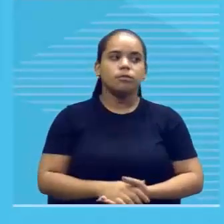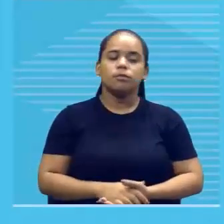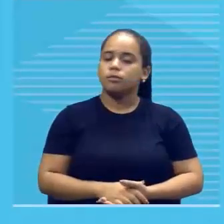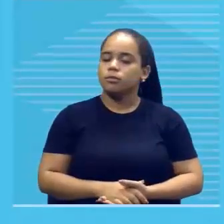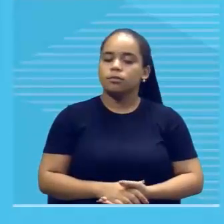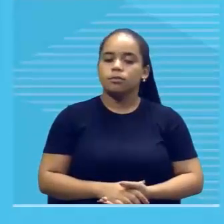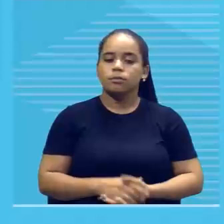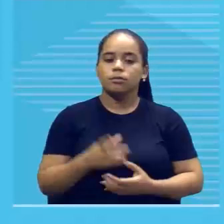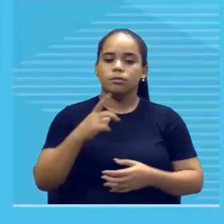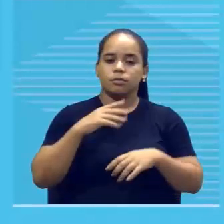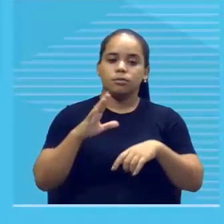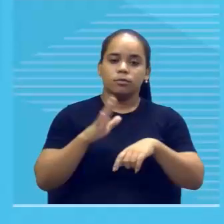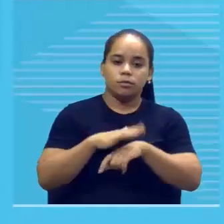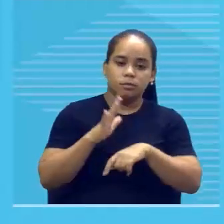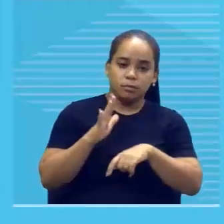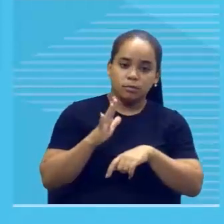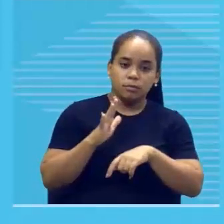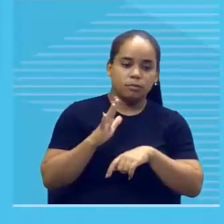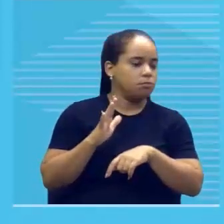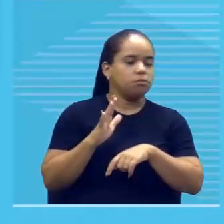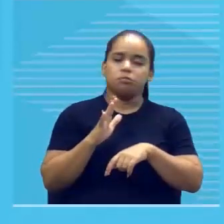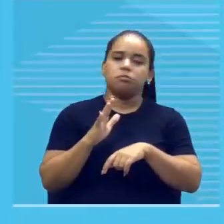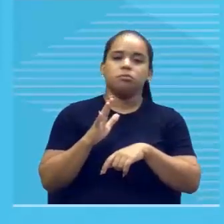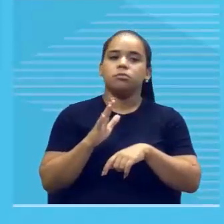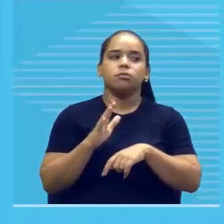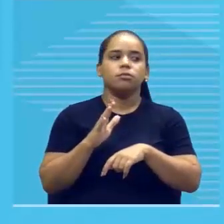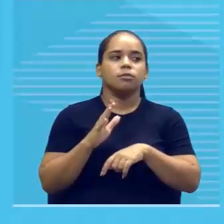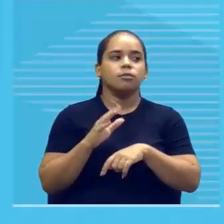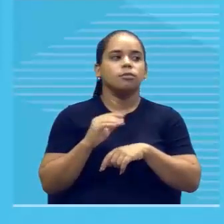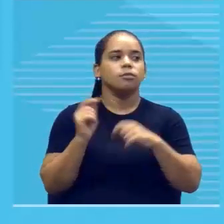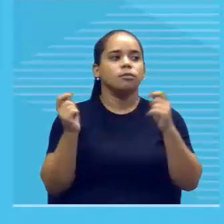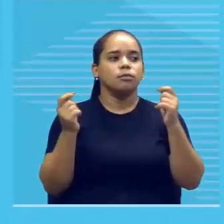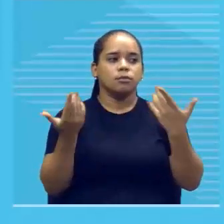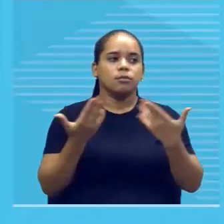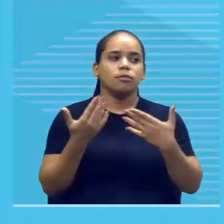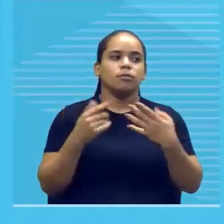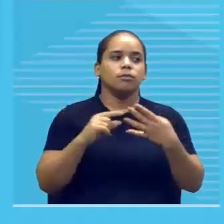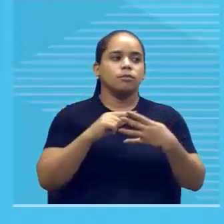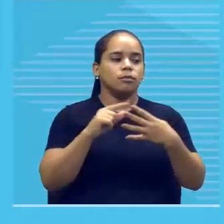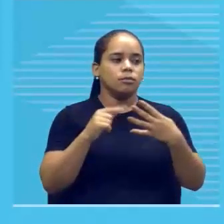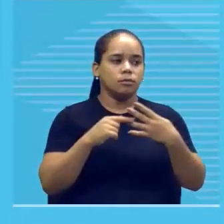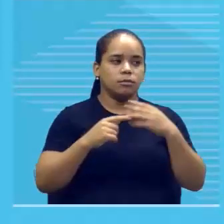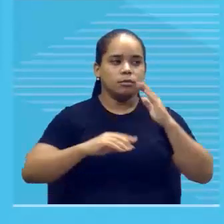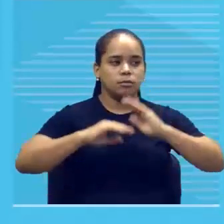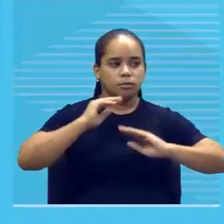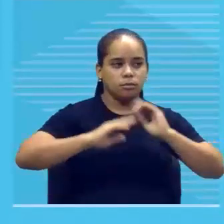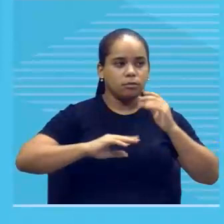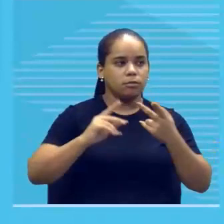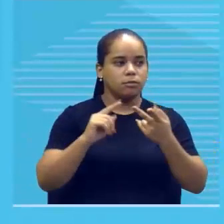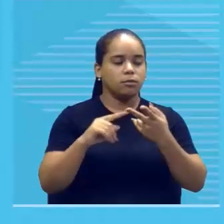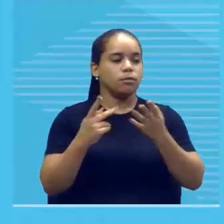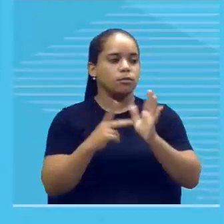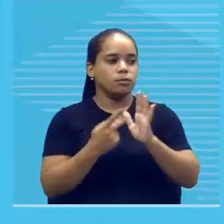tem mais não aí Segue para as mesmas grandezas né funcionários páginas e horas